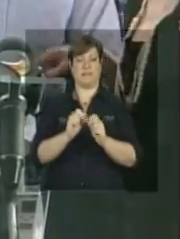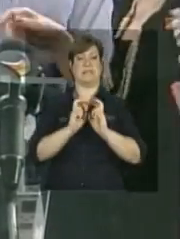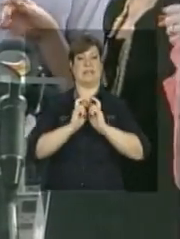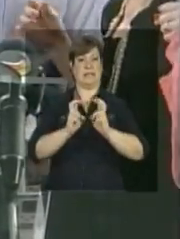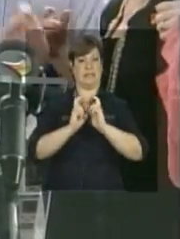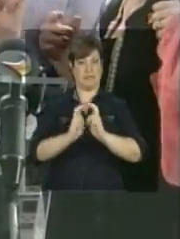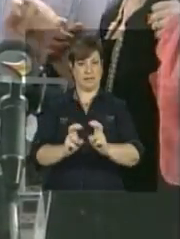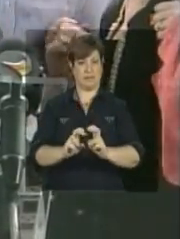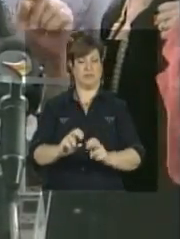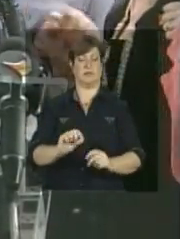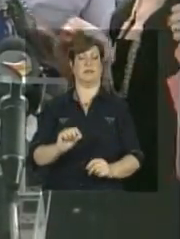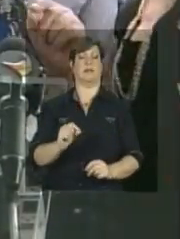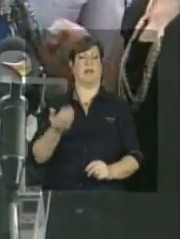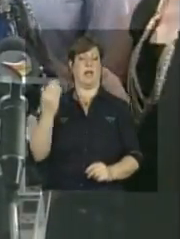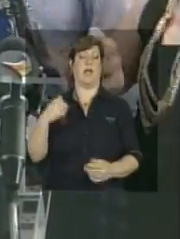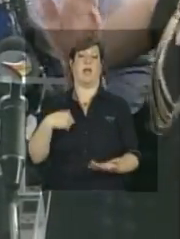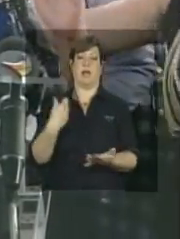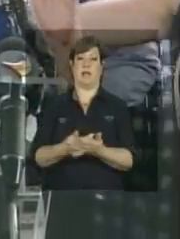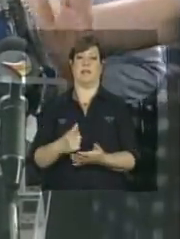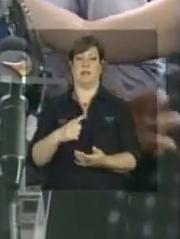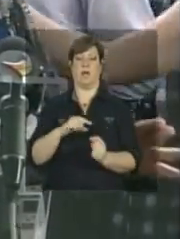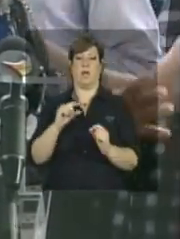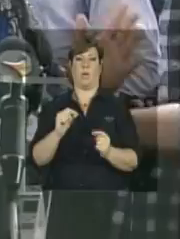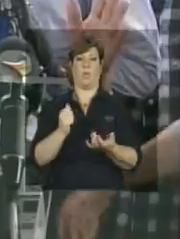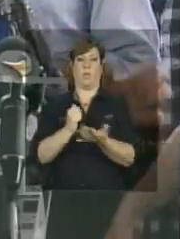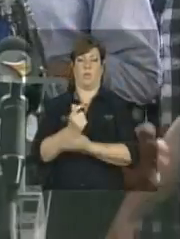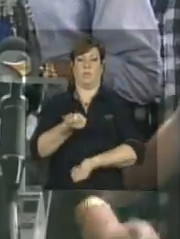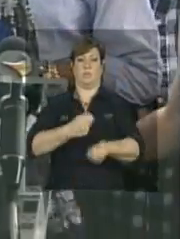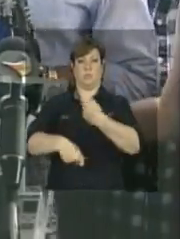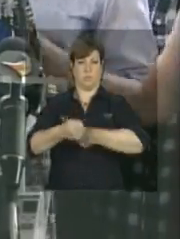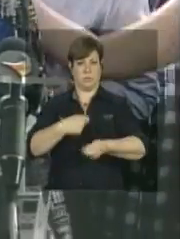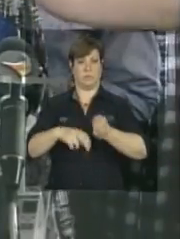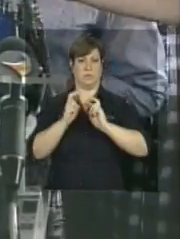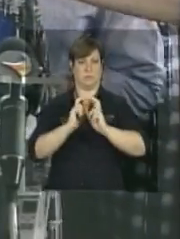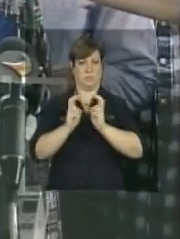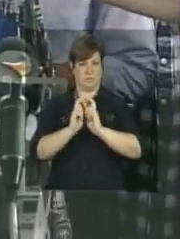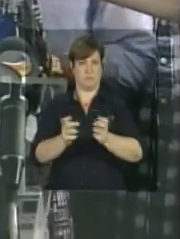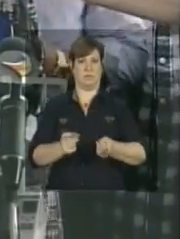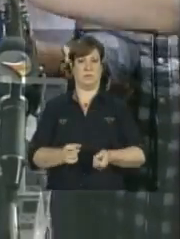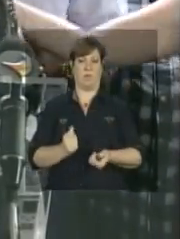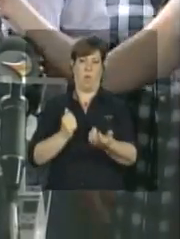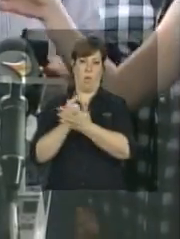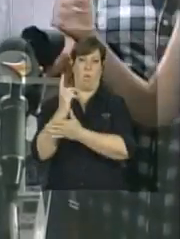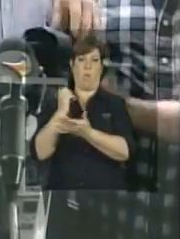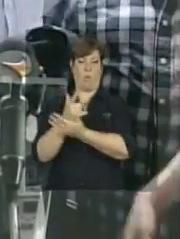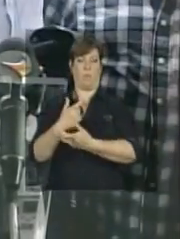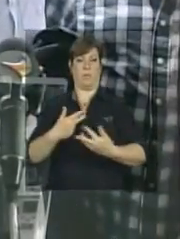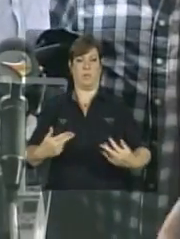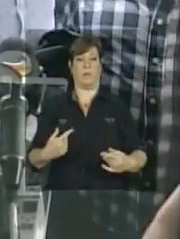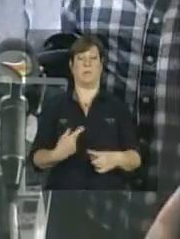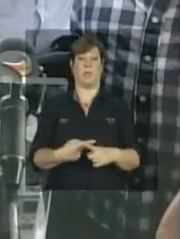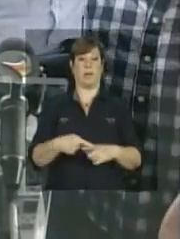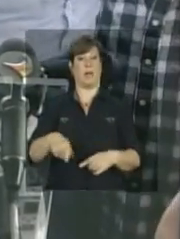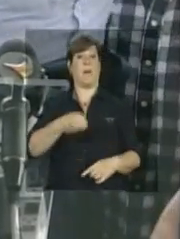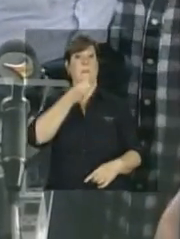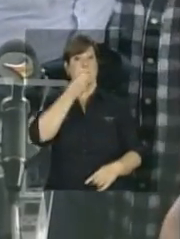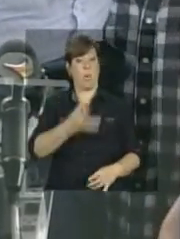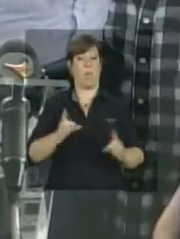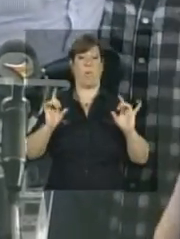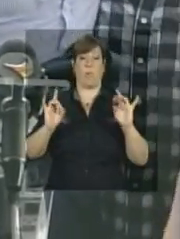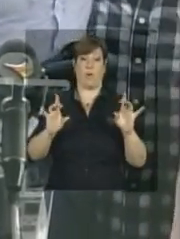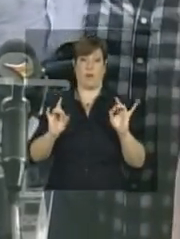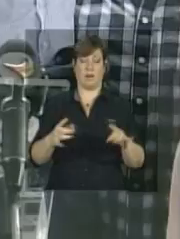trem. Por que que eu estou dando importância a essa empresa? Primeiro, porque é um produto de boa qualidade, eu